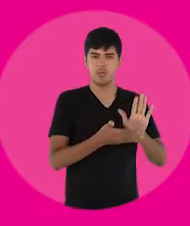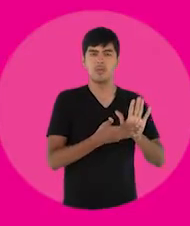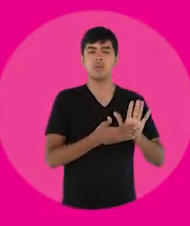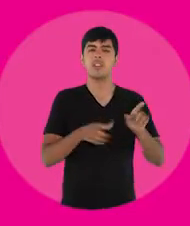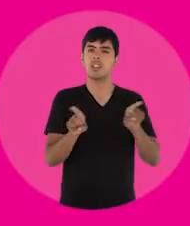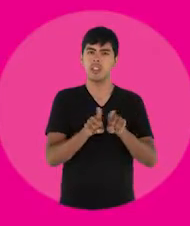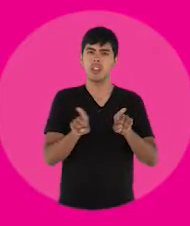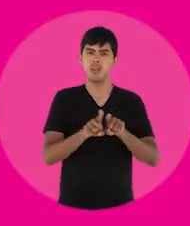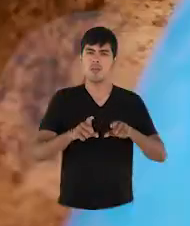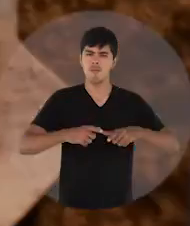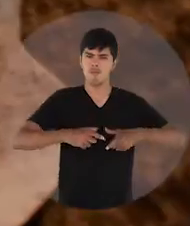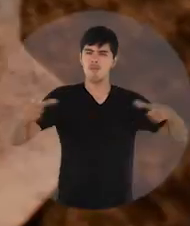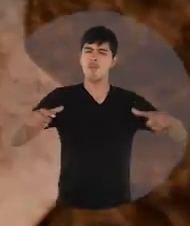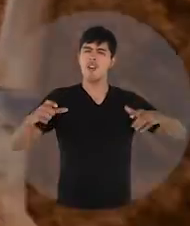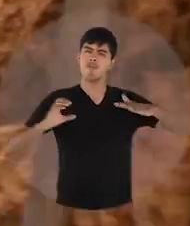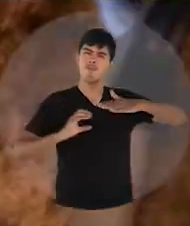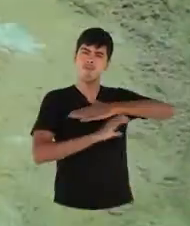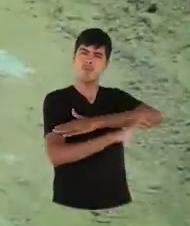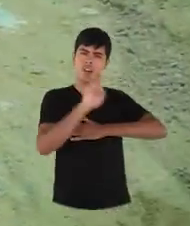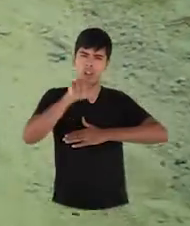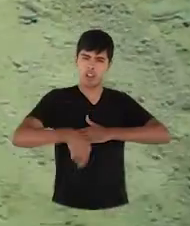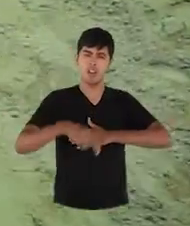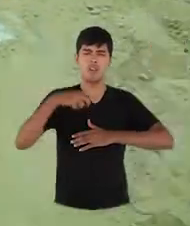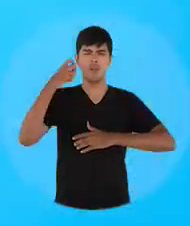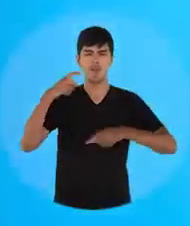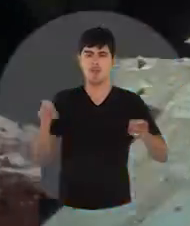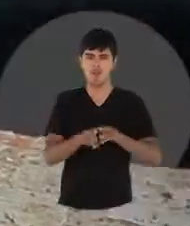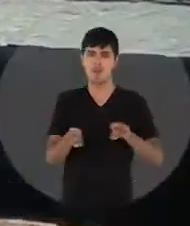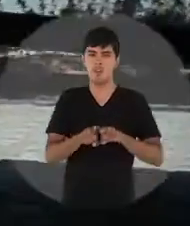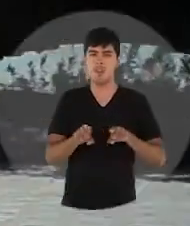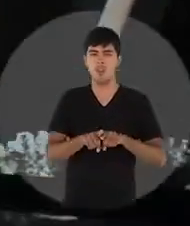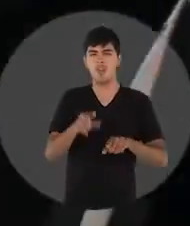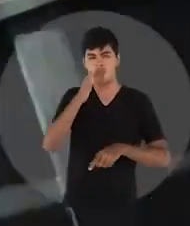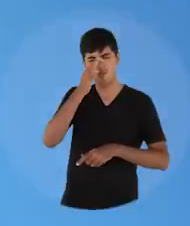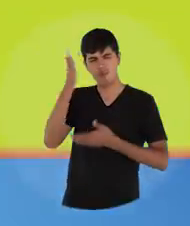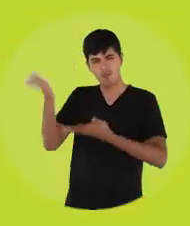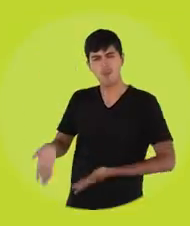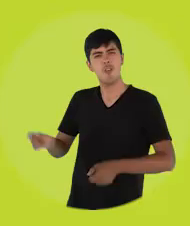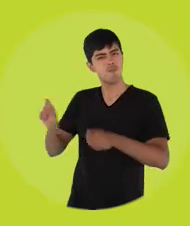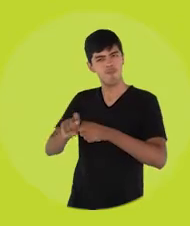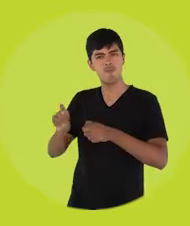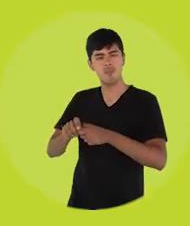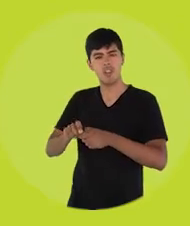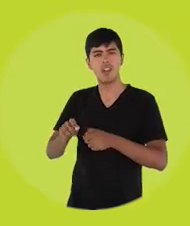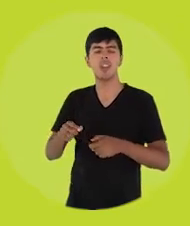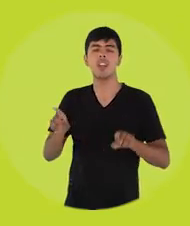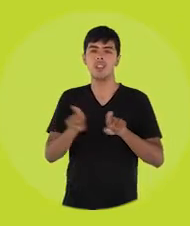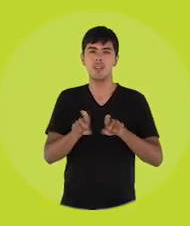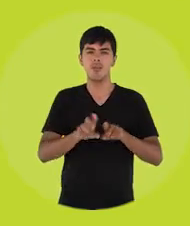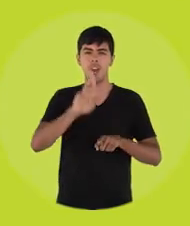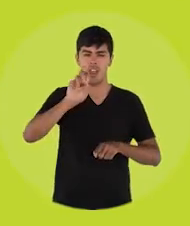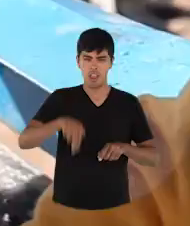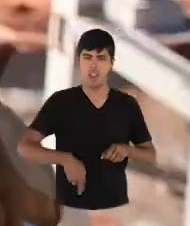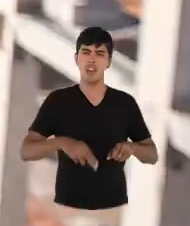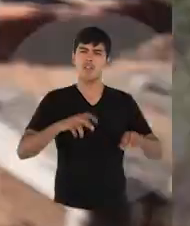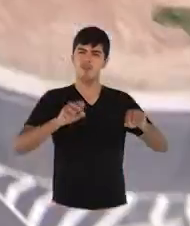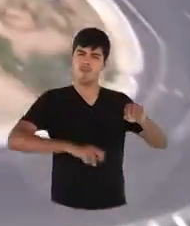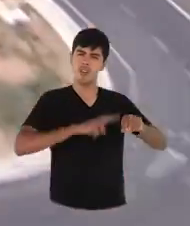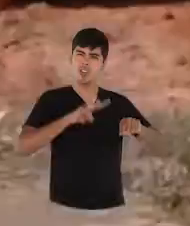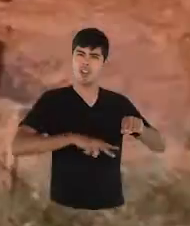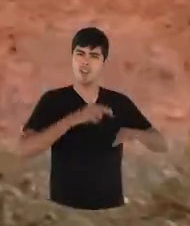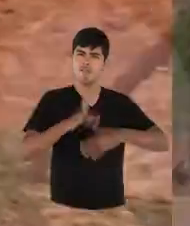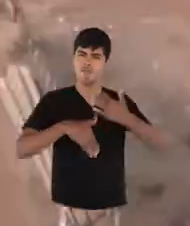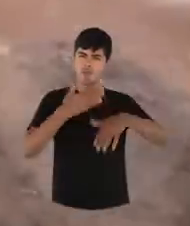do papel. O maior programa de saneamento do RN e de Natal também. Foi Rosa que fez. E o RN